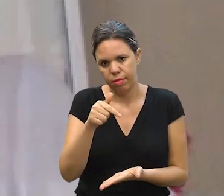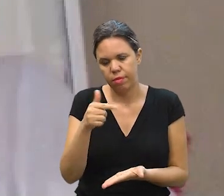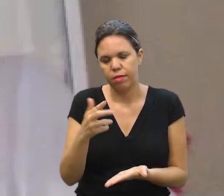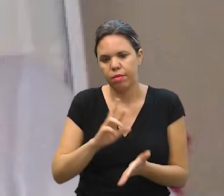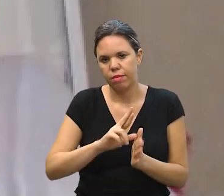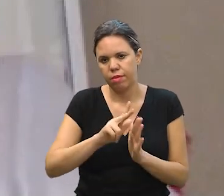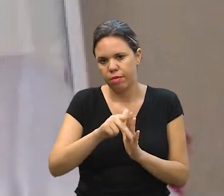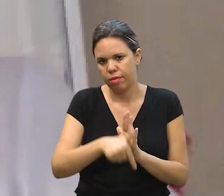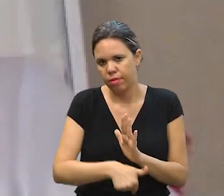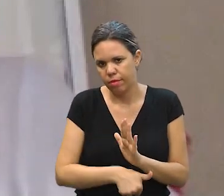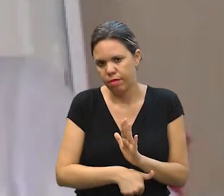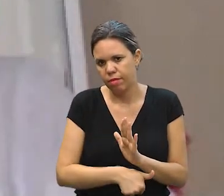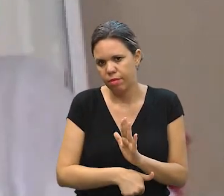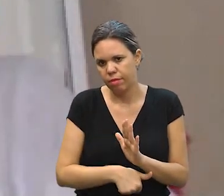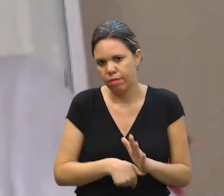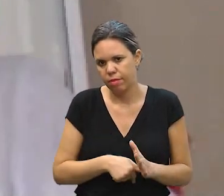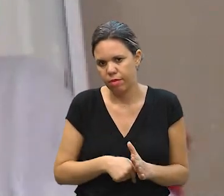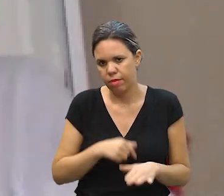vários